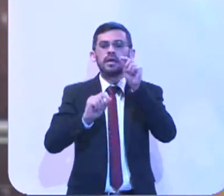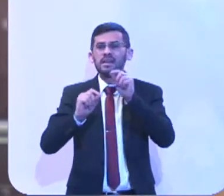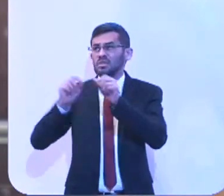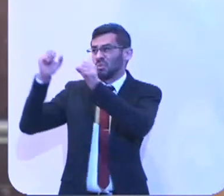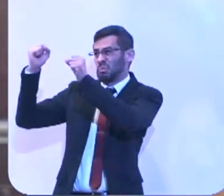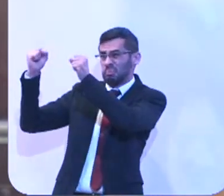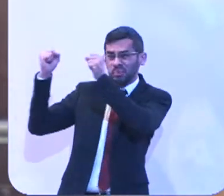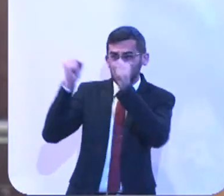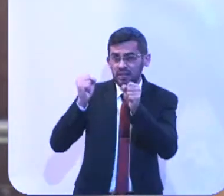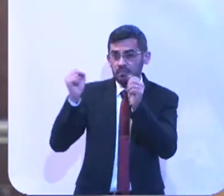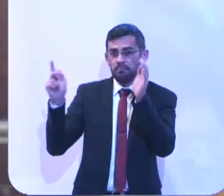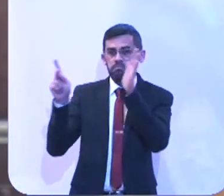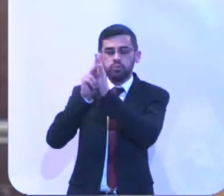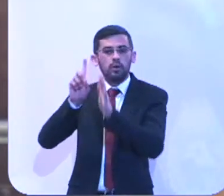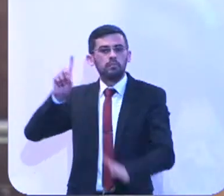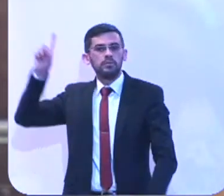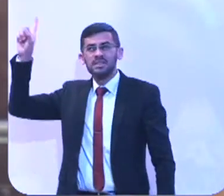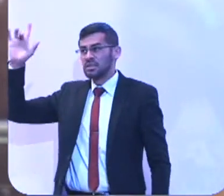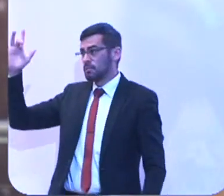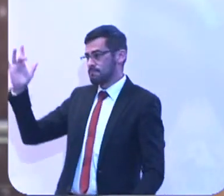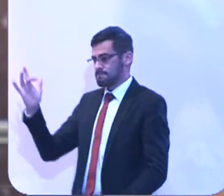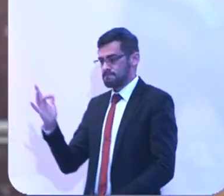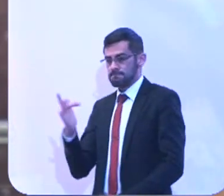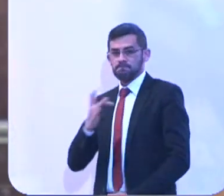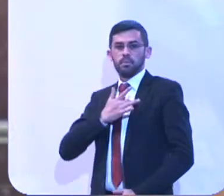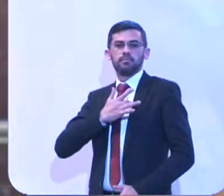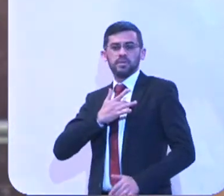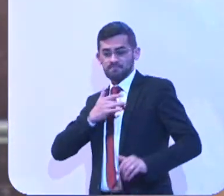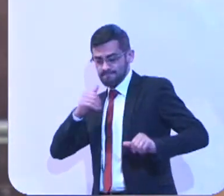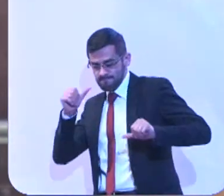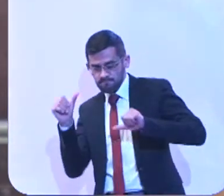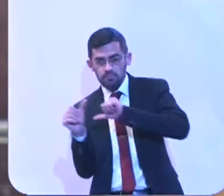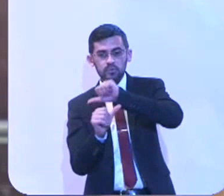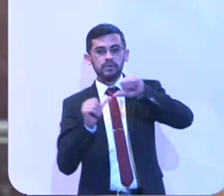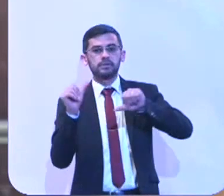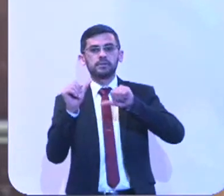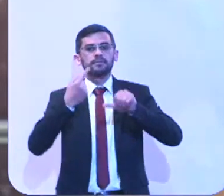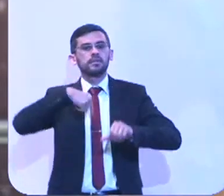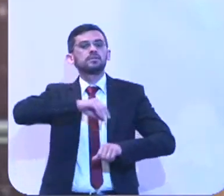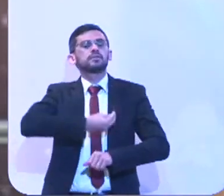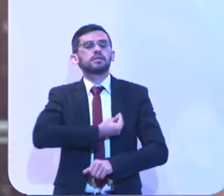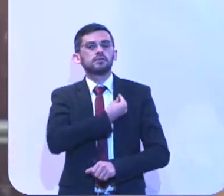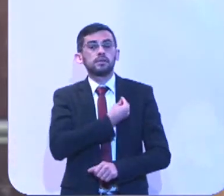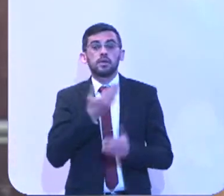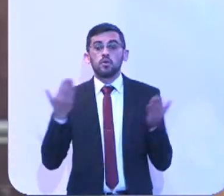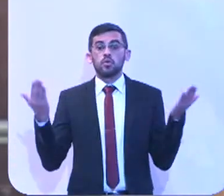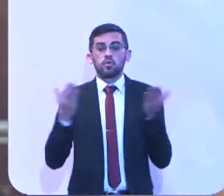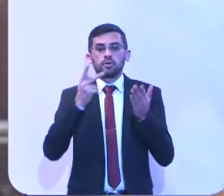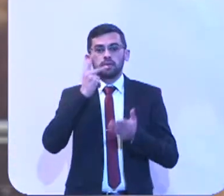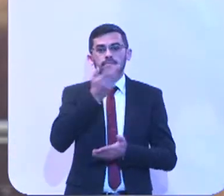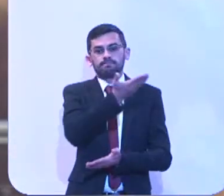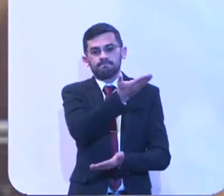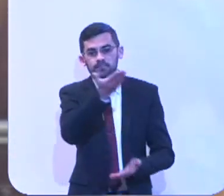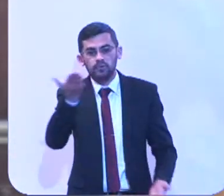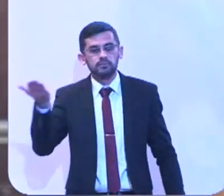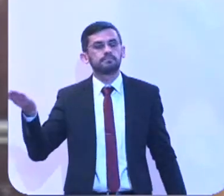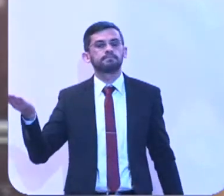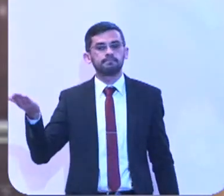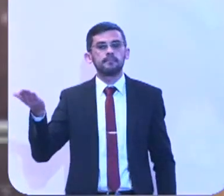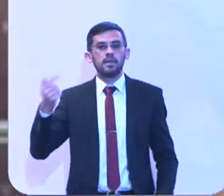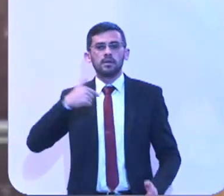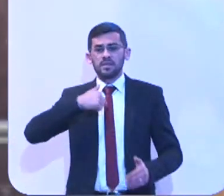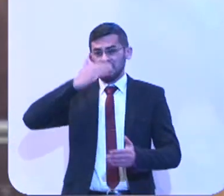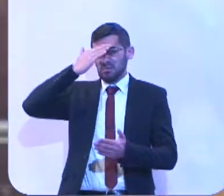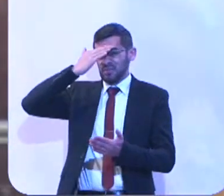derramamento do poder de Deus. Um toque do Espírito, um toque de Deus. E hoje eu quero dizer para você,